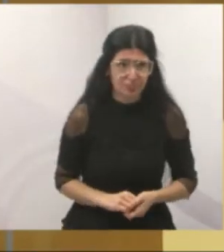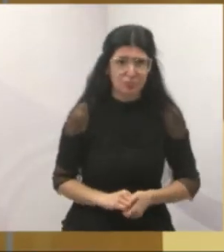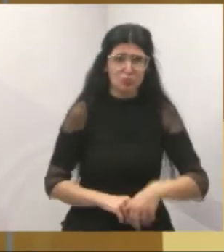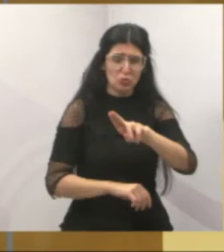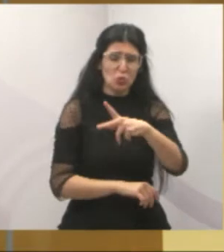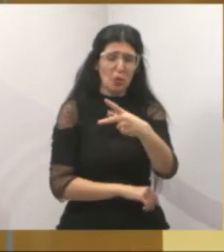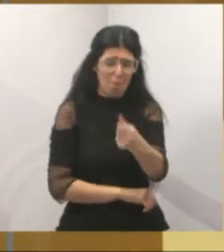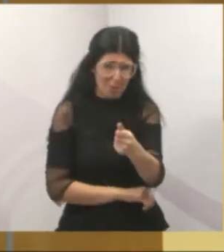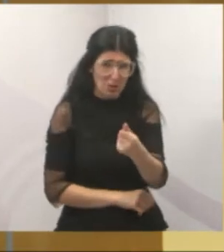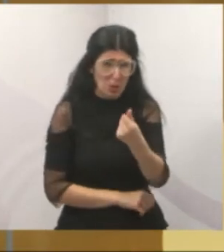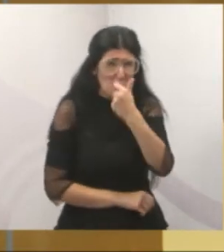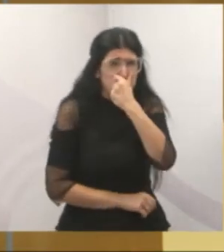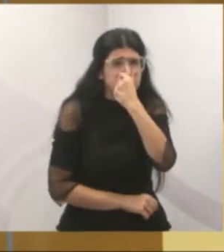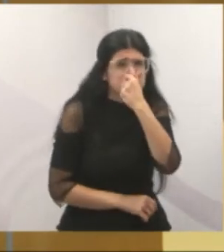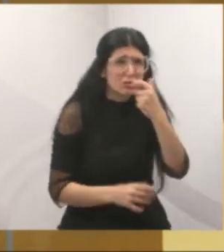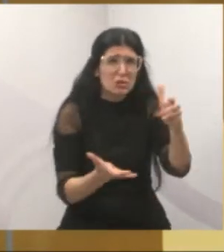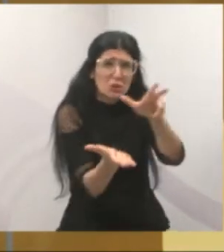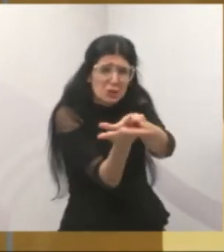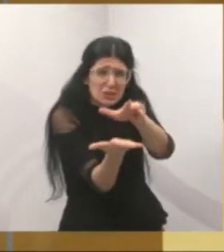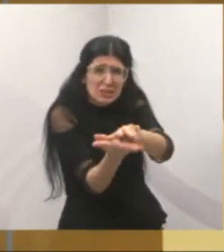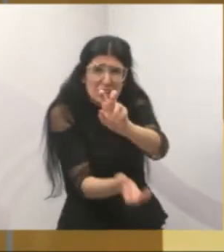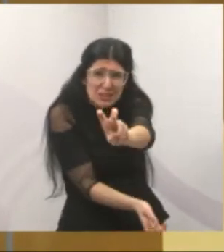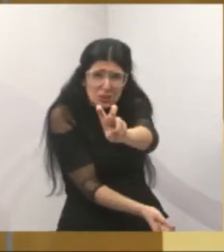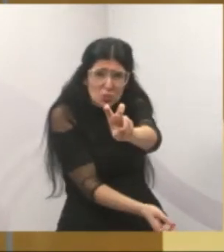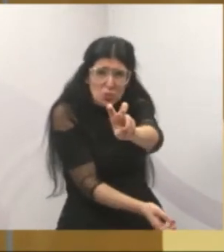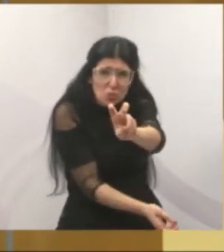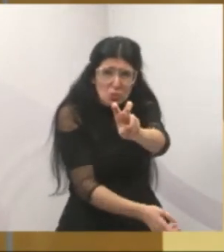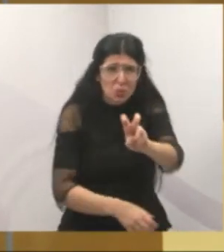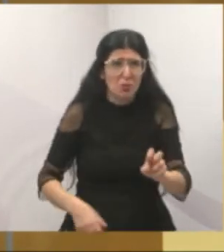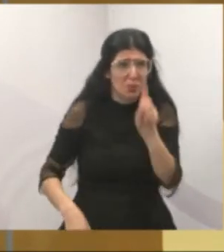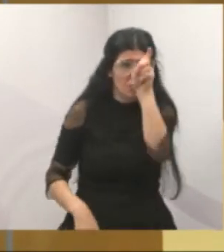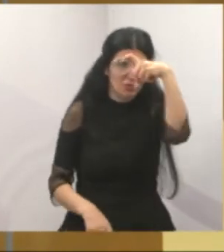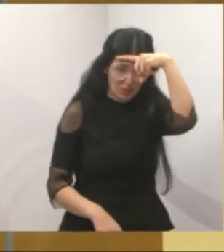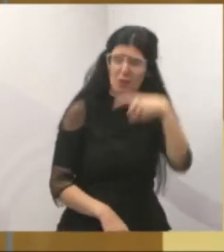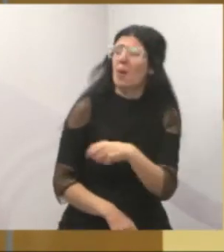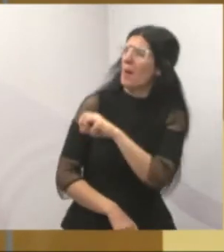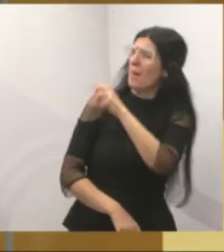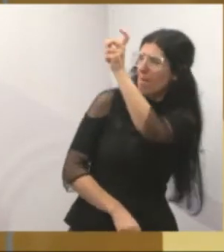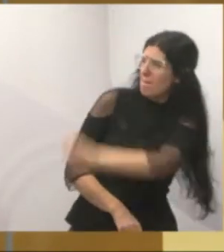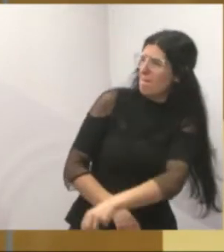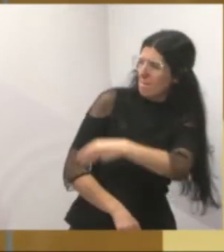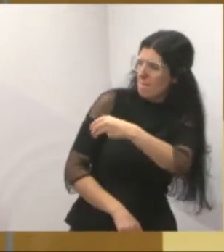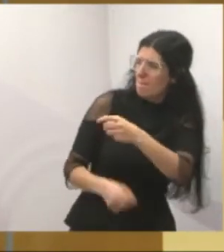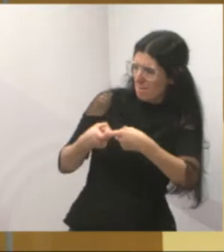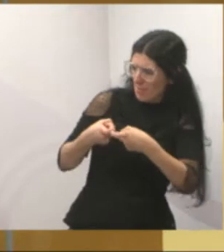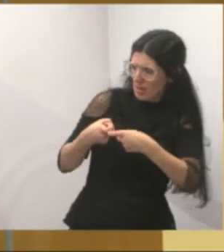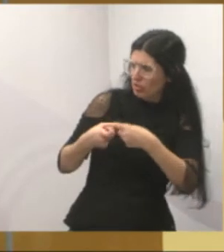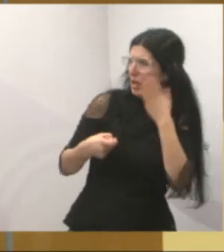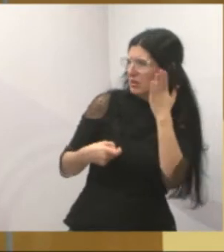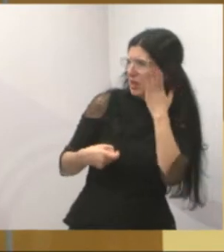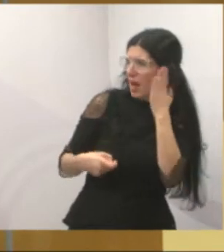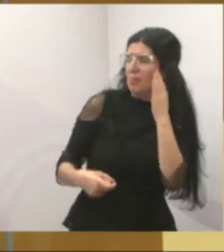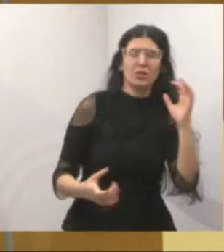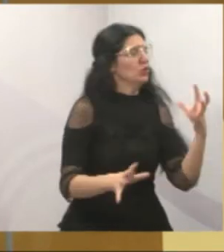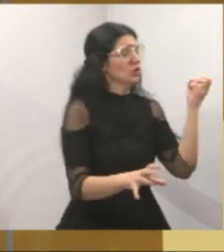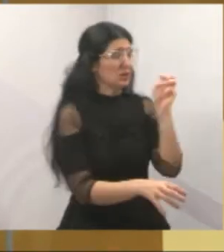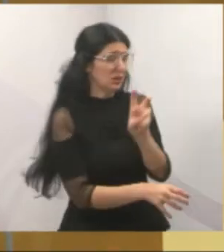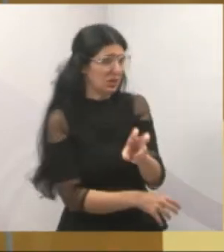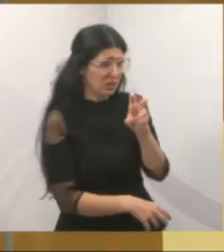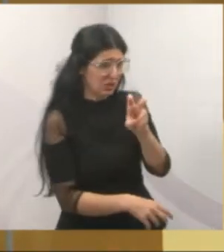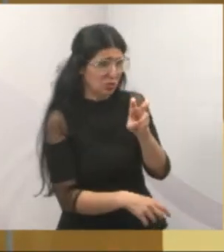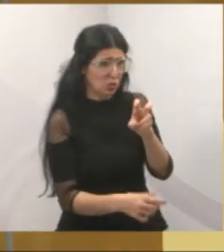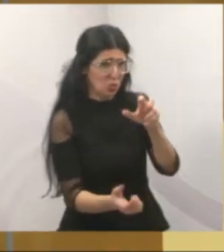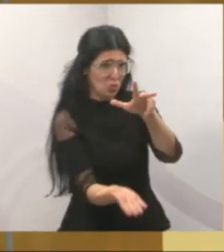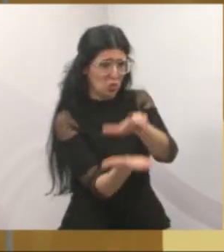Dr. Telmo era de 5 leitos. A Márcia conhece, né? É médica, sabe como funciona. 5 leitos, um total de